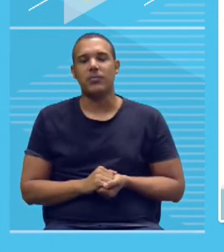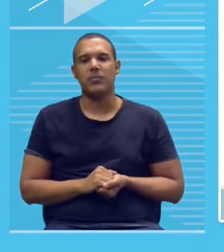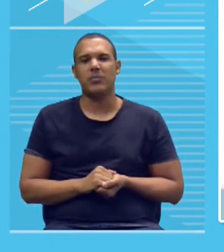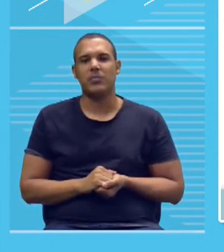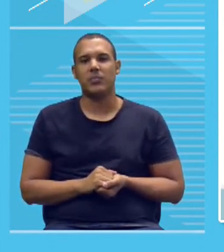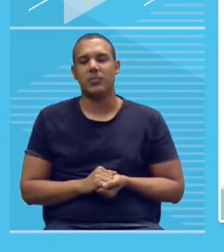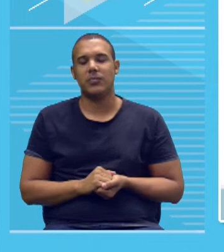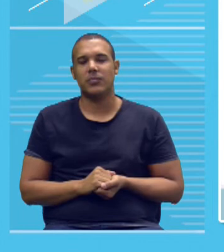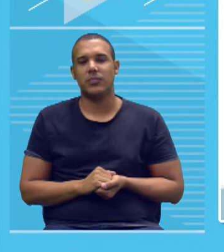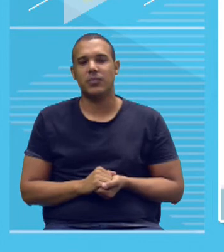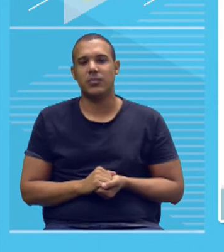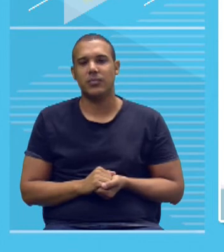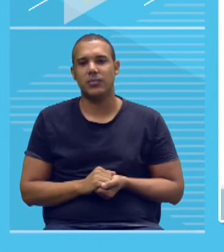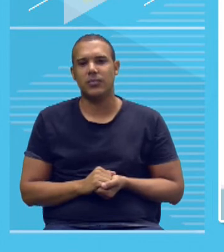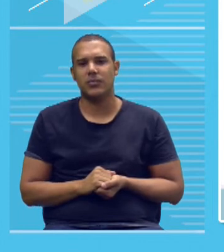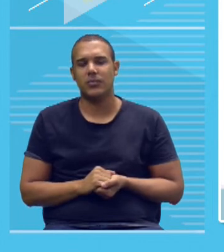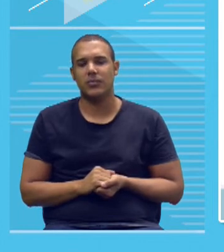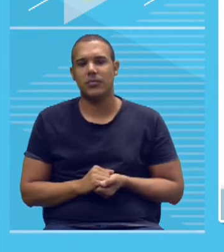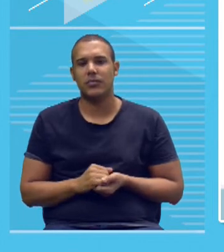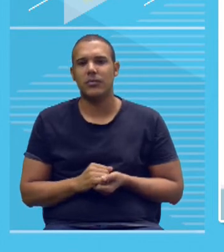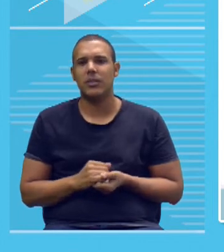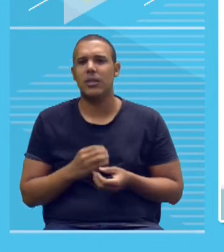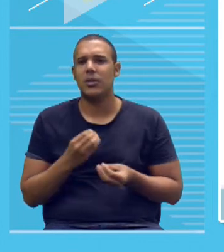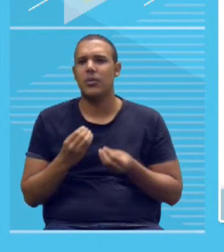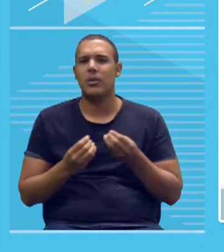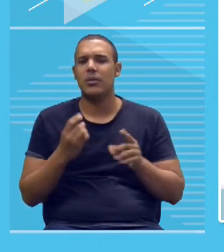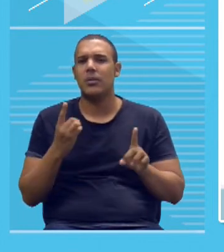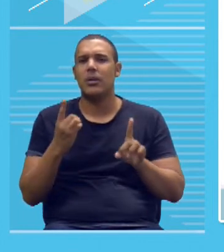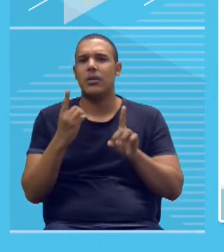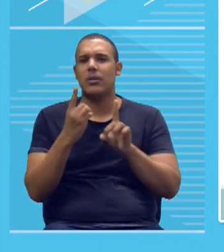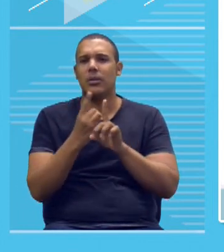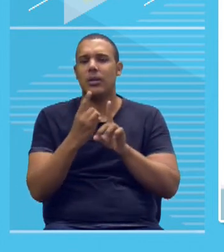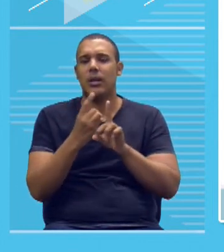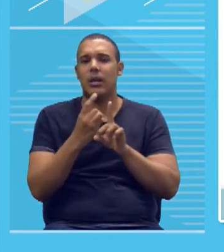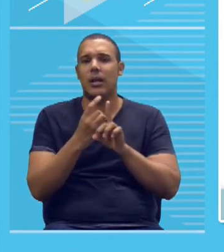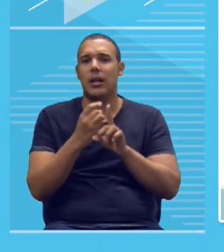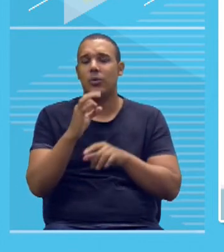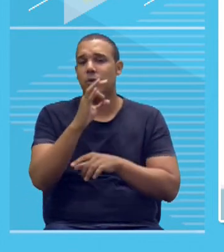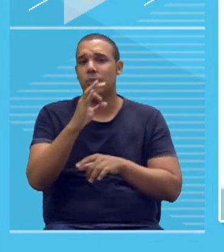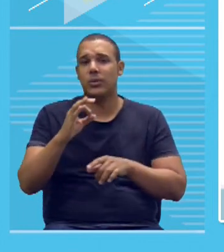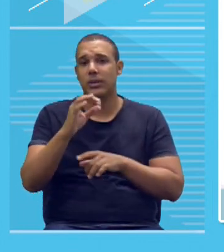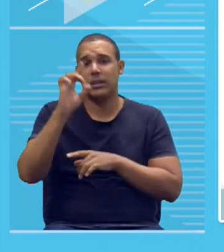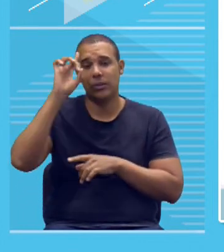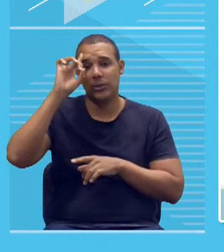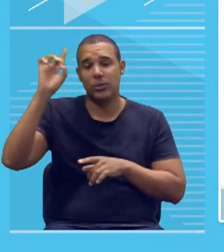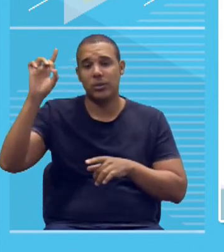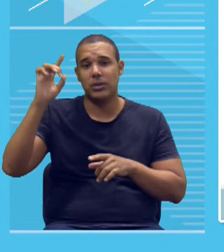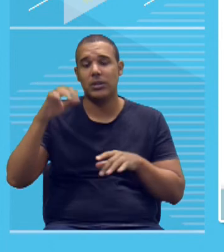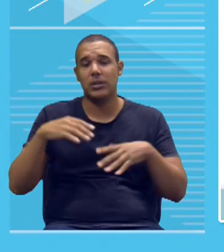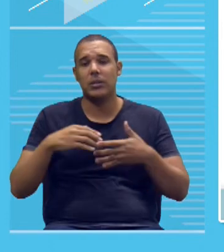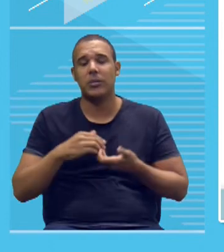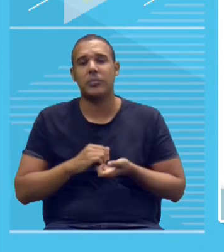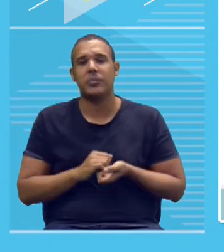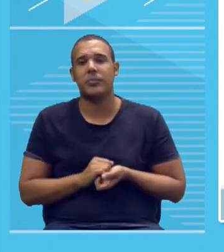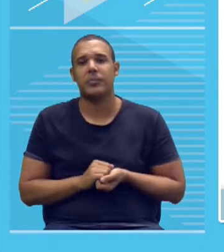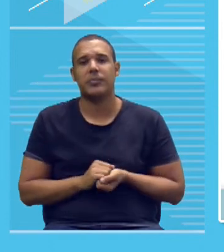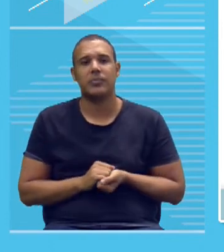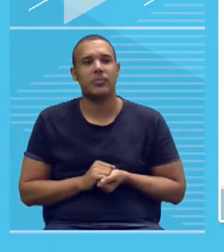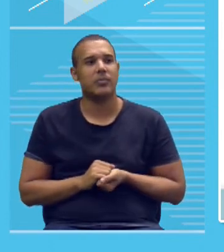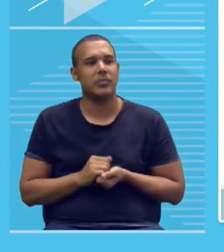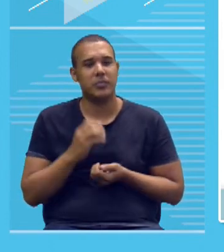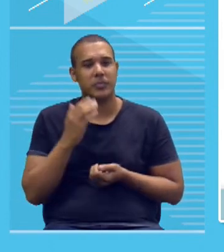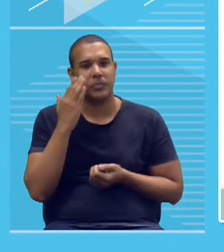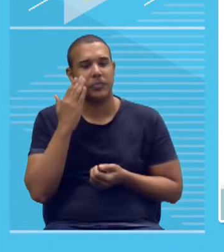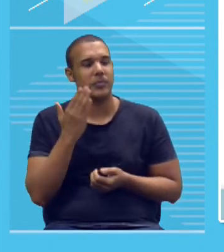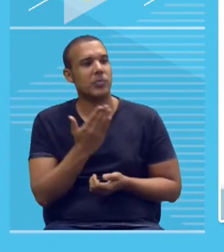Quantos por cento Ele cobrou por dia professor você vai pegar o quatro porcento o senhor